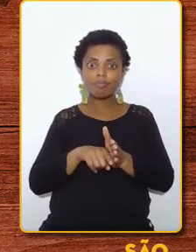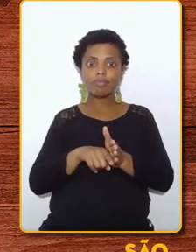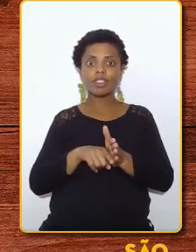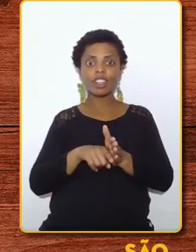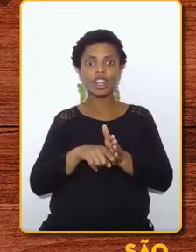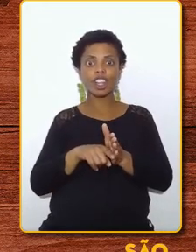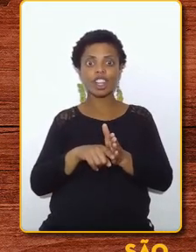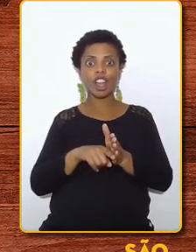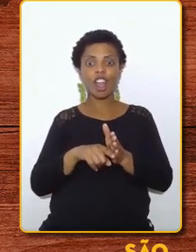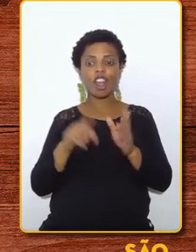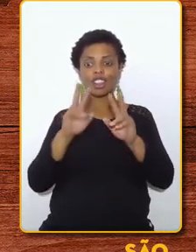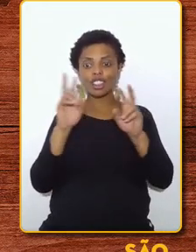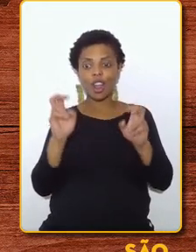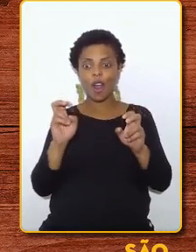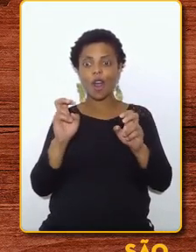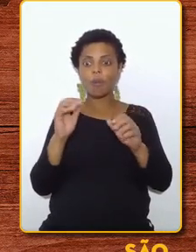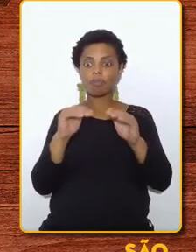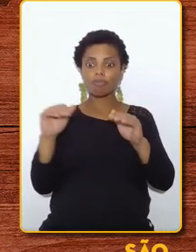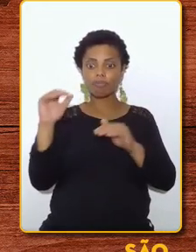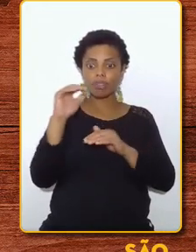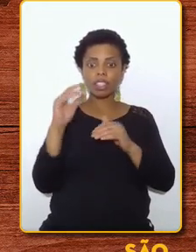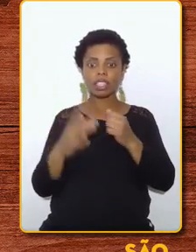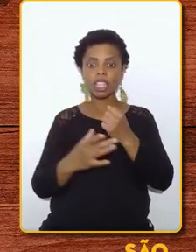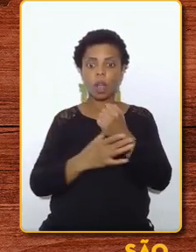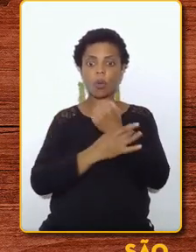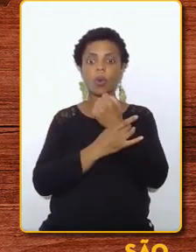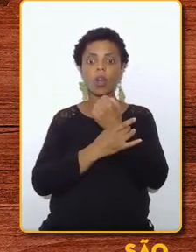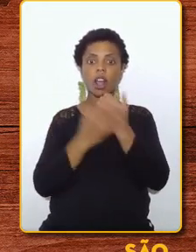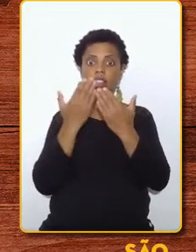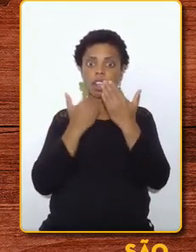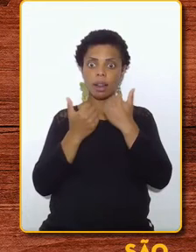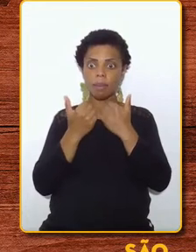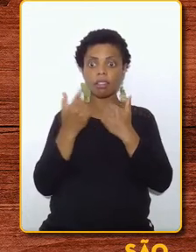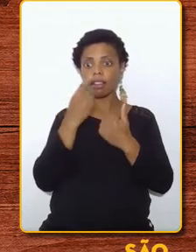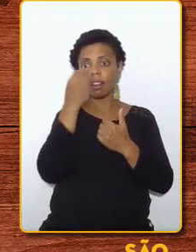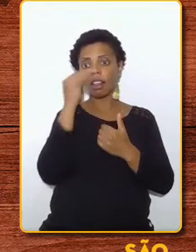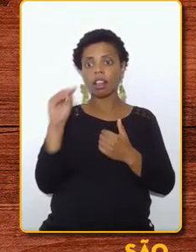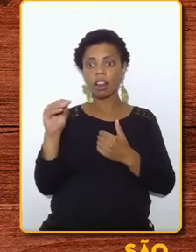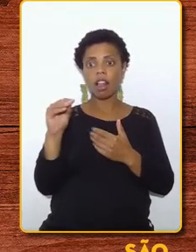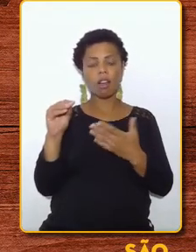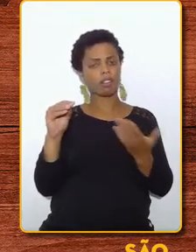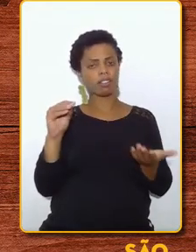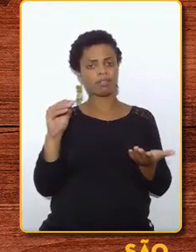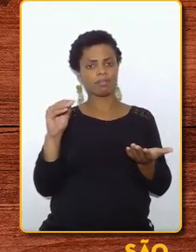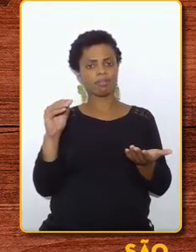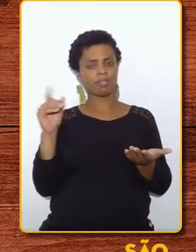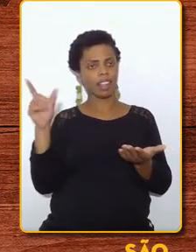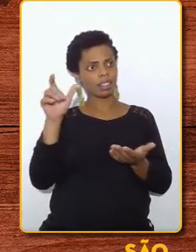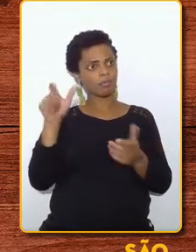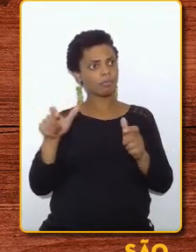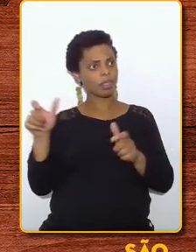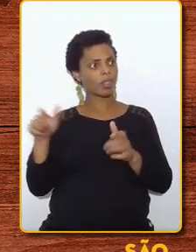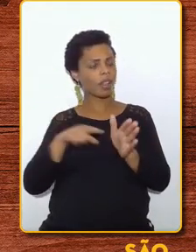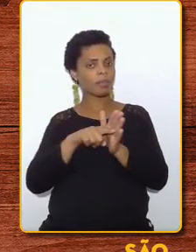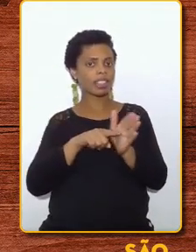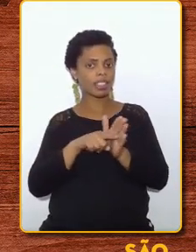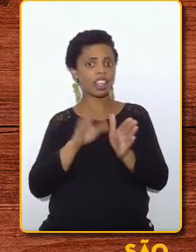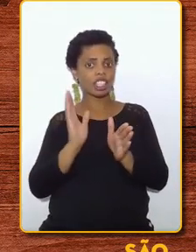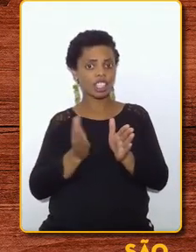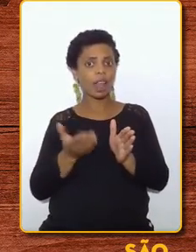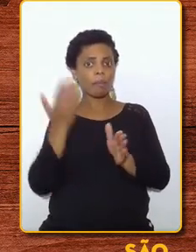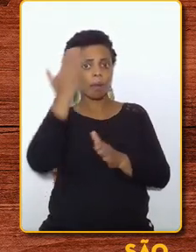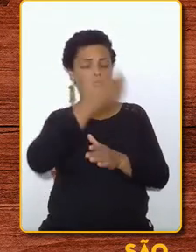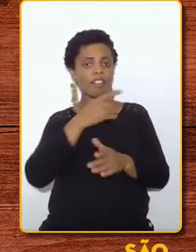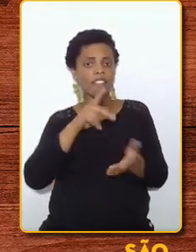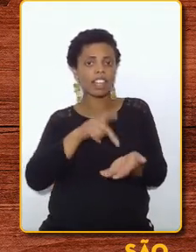soberania e segurança alimentar e nutricional, né? A rede pensante, pesquisadores. Então, aí ele falou: não, mas você vê, não tem, as pessoas